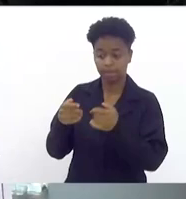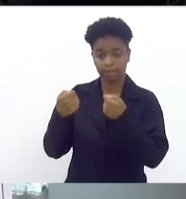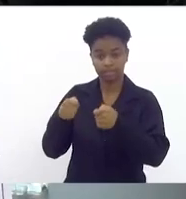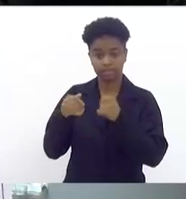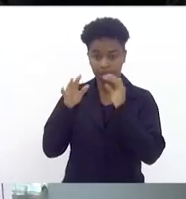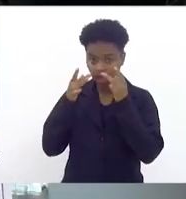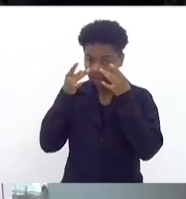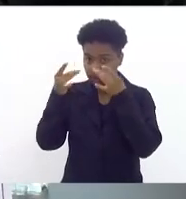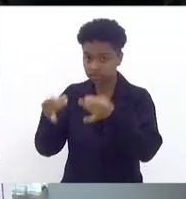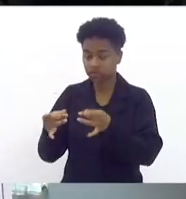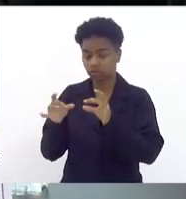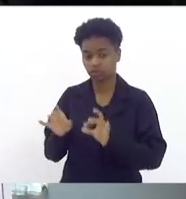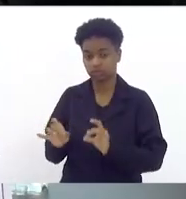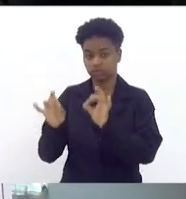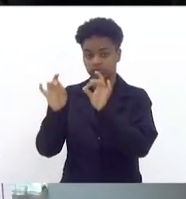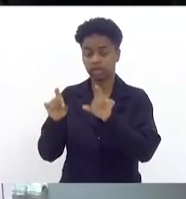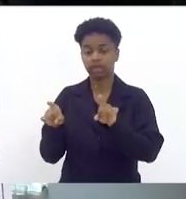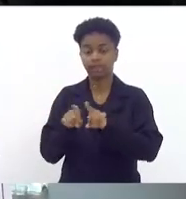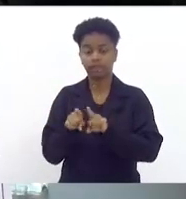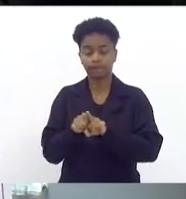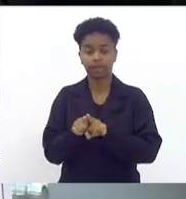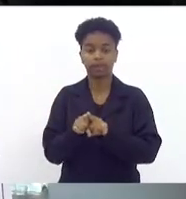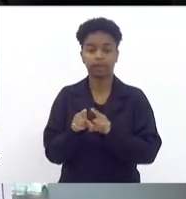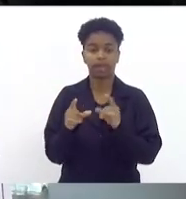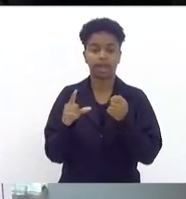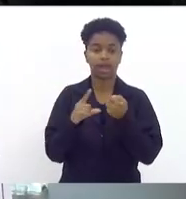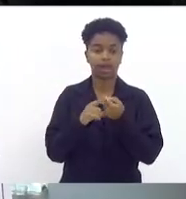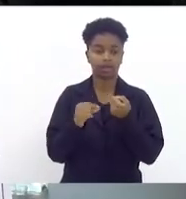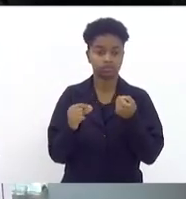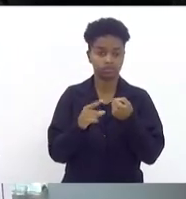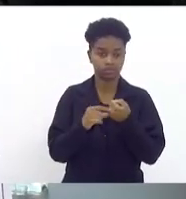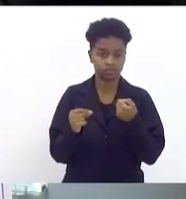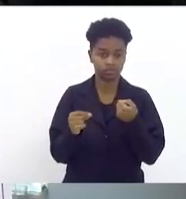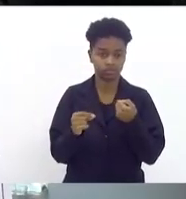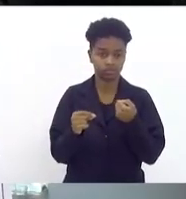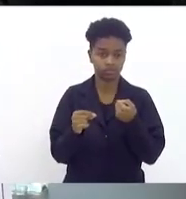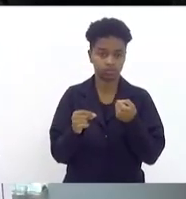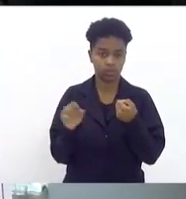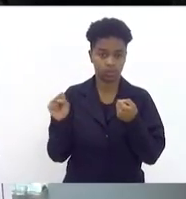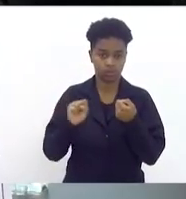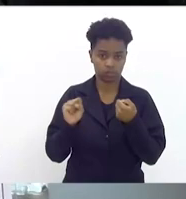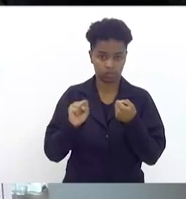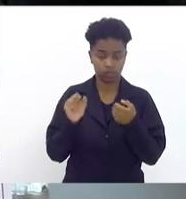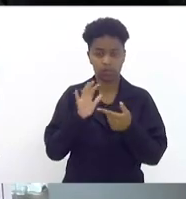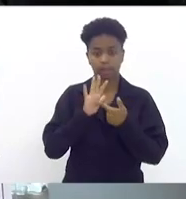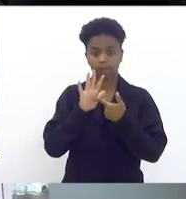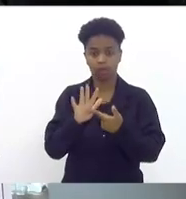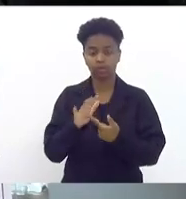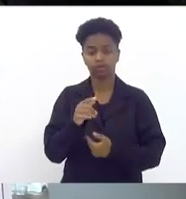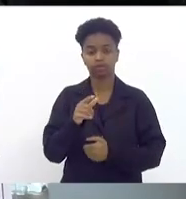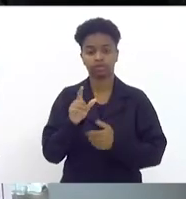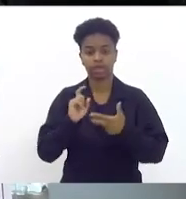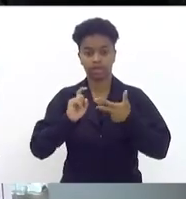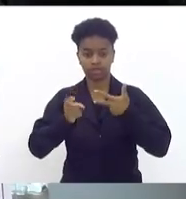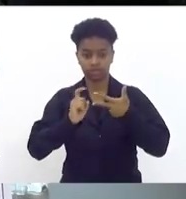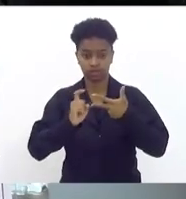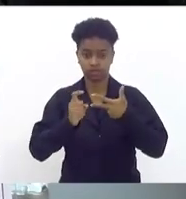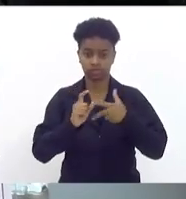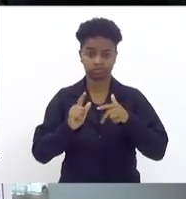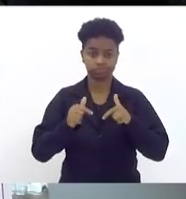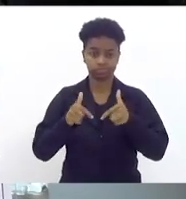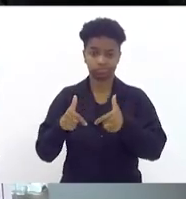específica. E lá nos artigos 8º, diz que o Poder Executivo fará as